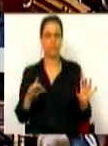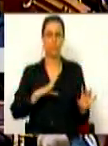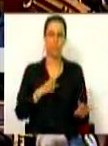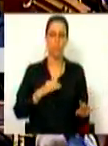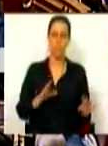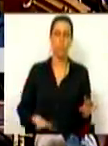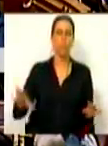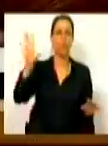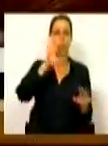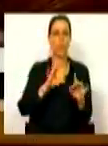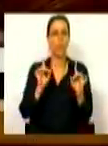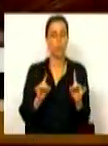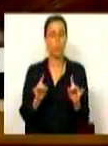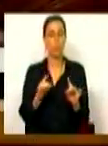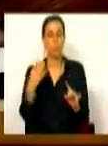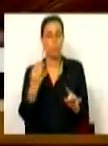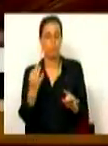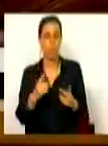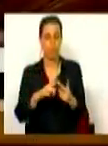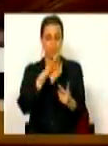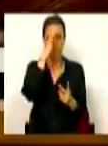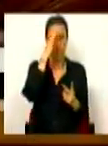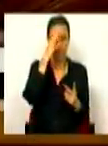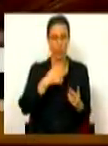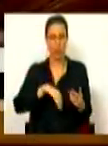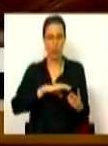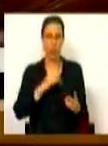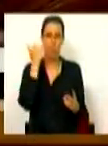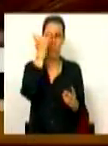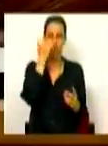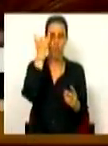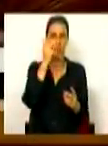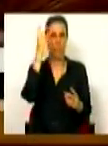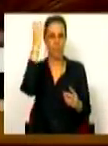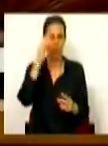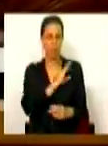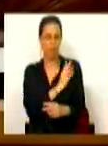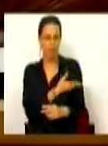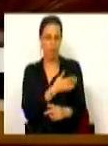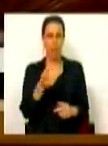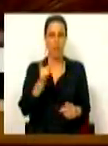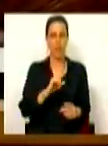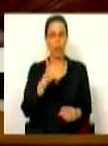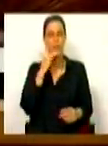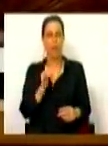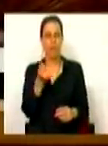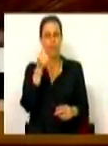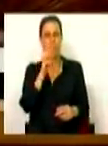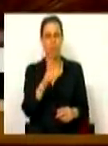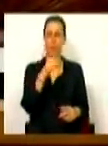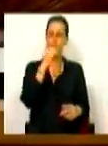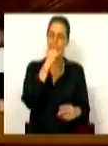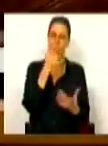mundo fora estão no Porto, em Braga, Coimbra, Bragança, Vila Real, Aveiro, Lisboa, Évora, Beja,